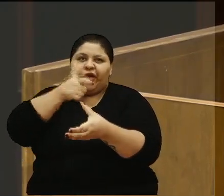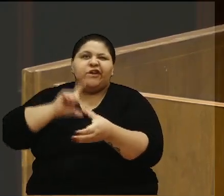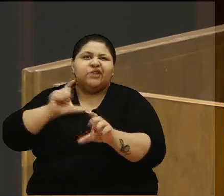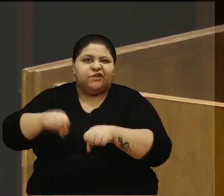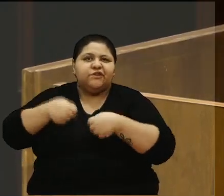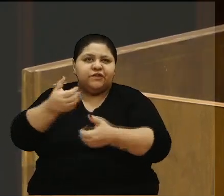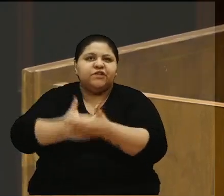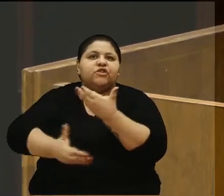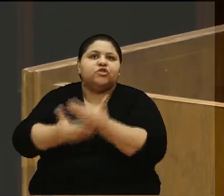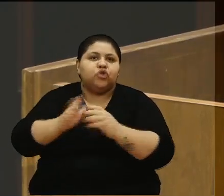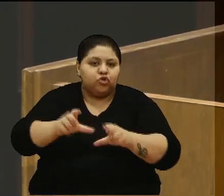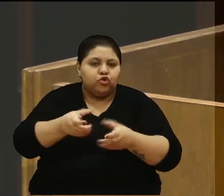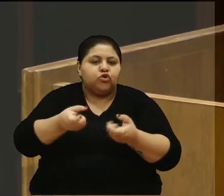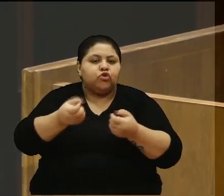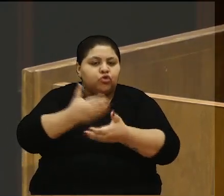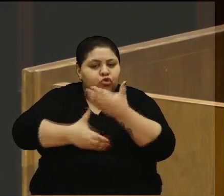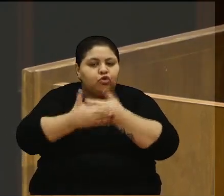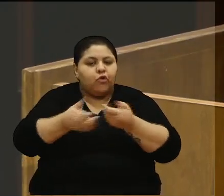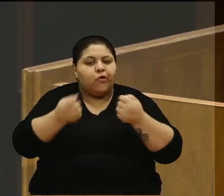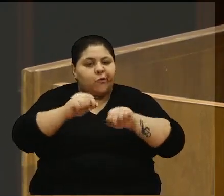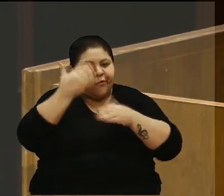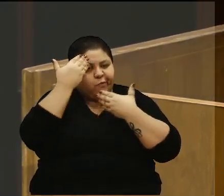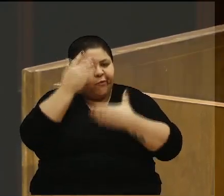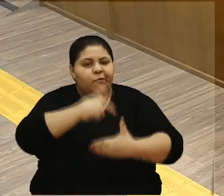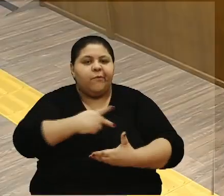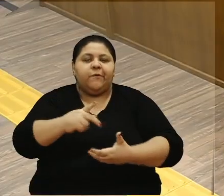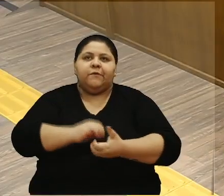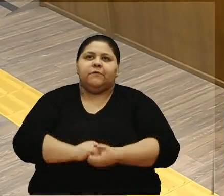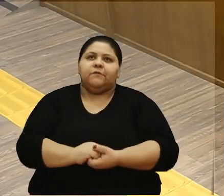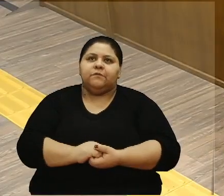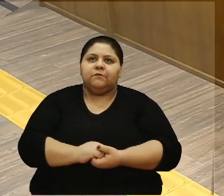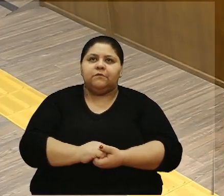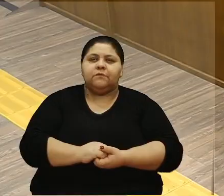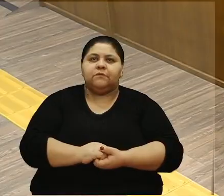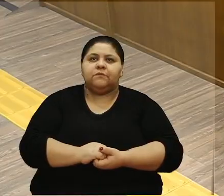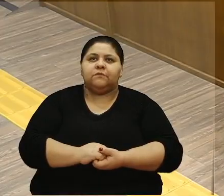defender todas, porque todas precisam. Muito obrigado, senhor presidente. Obrigado, vereador Sandro Fantinel.